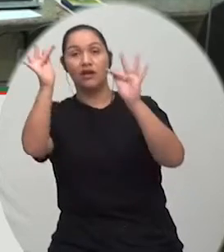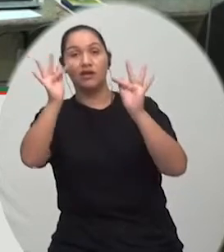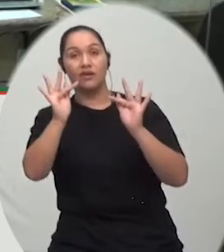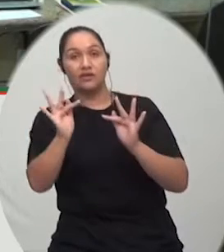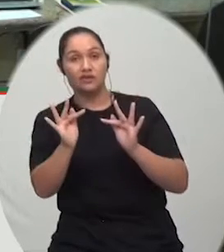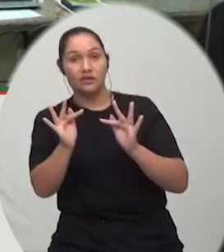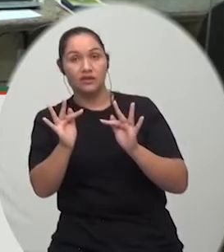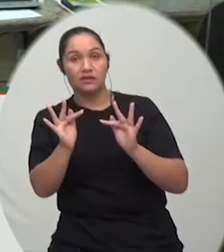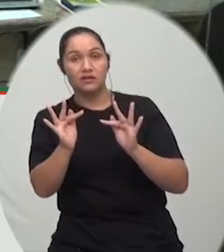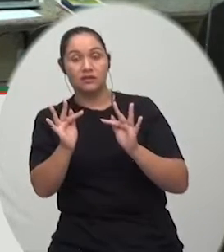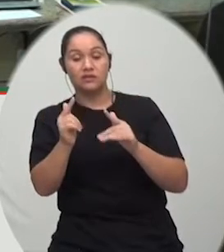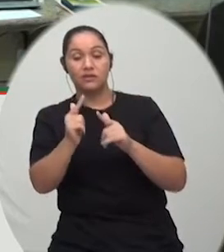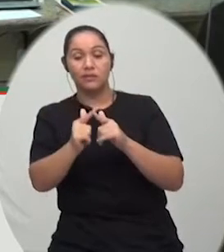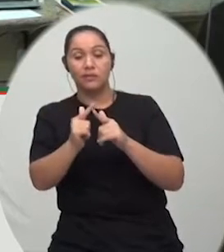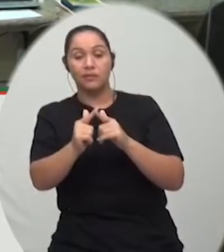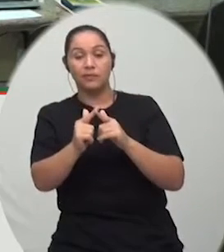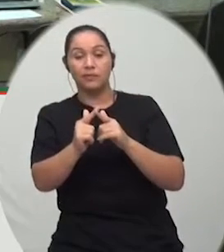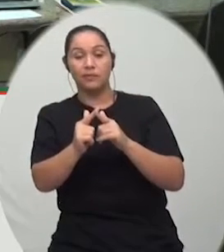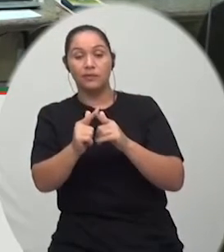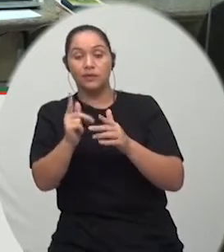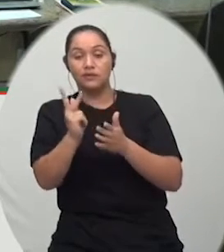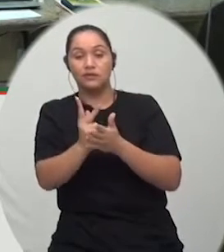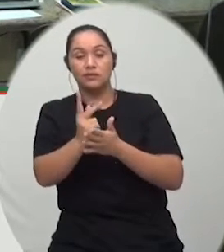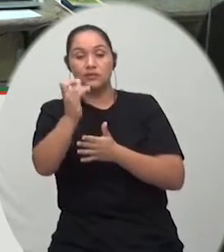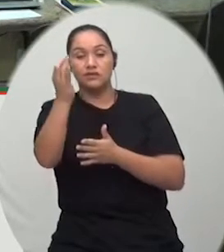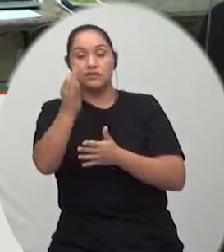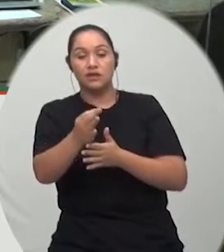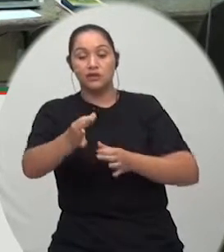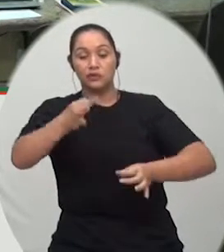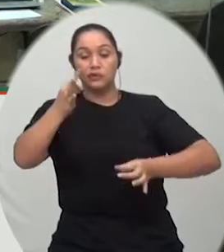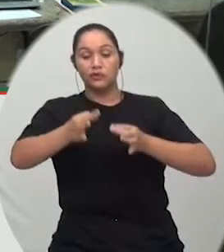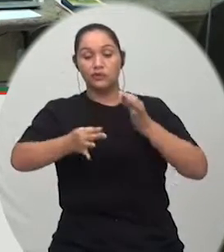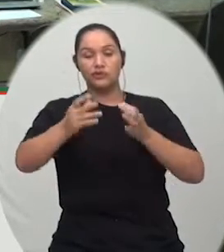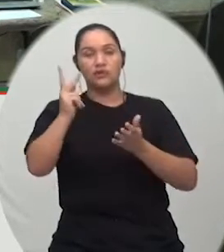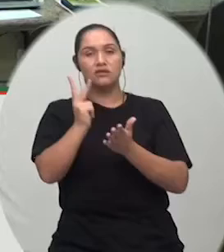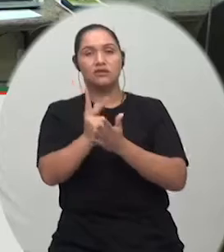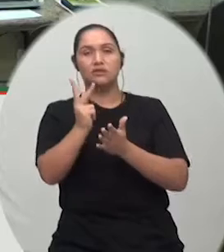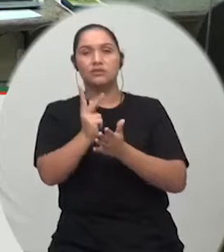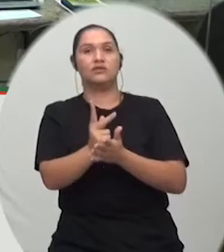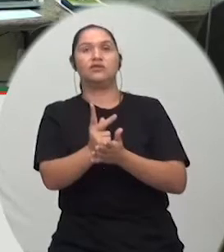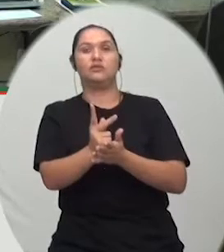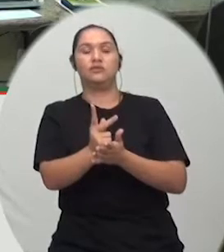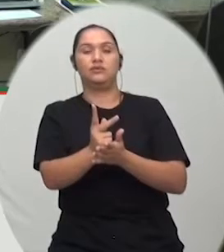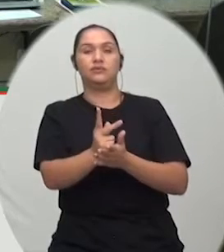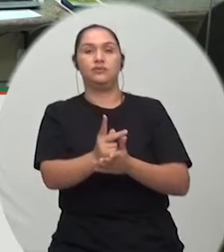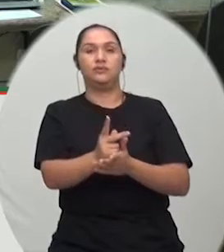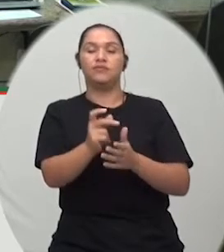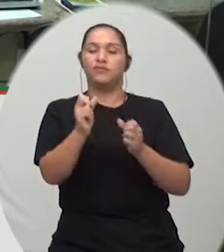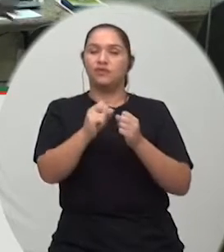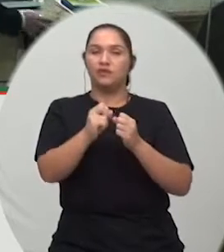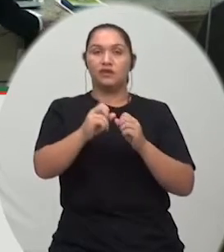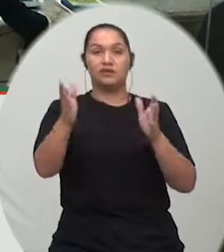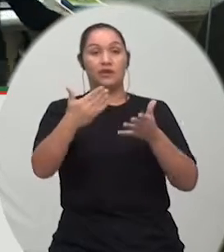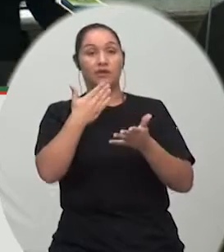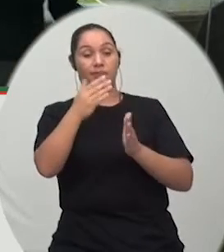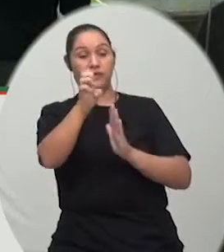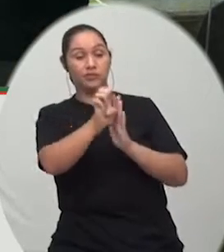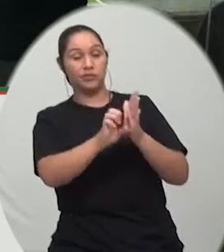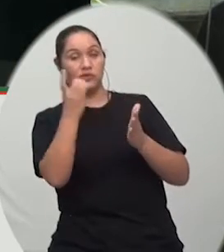e o que pratica a justiça em todo o tempo. Solicito agora que faça a leitura do expediente.